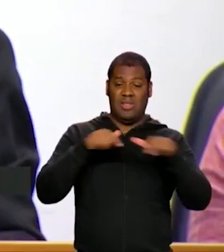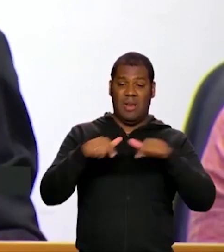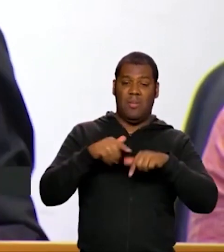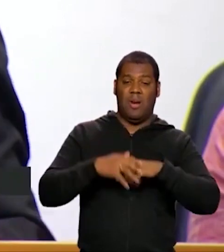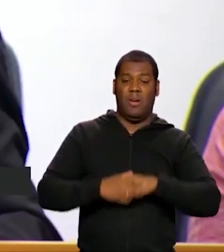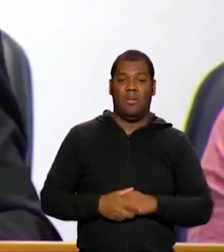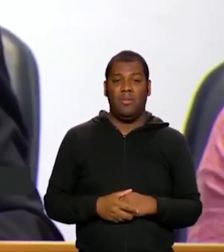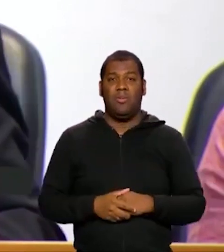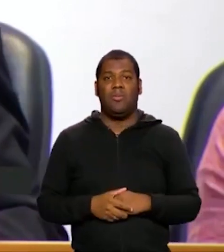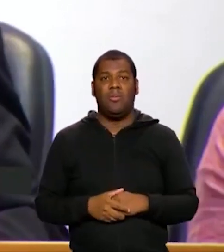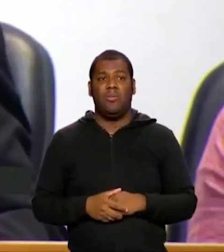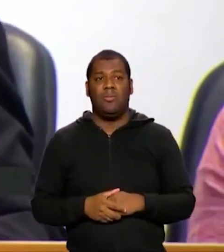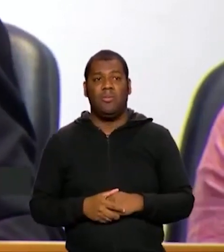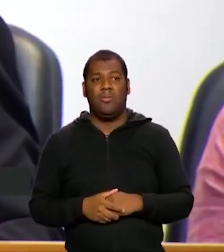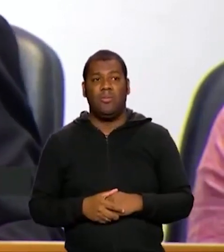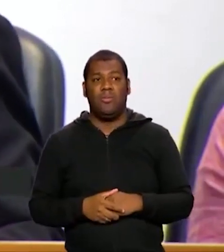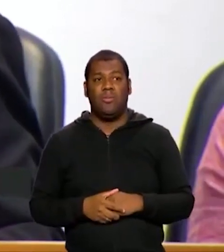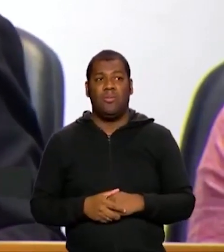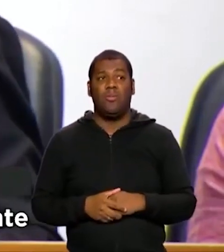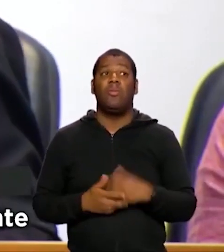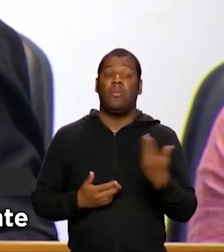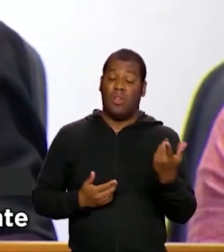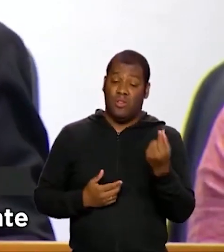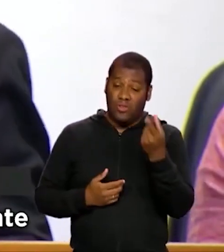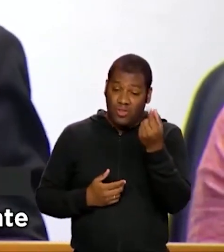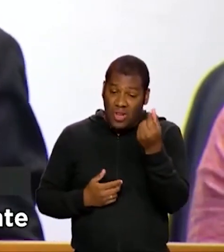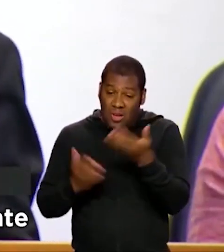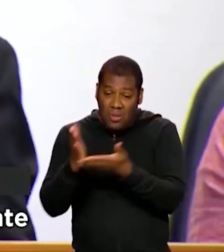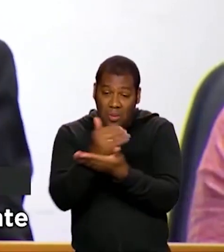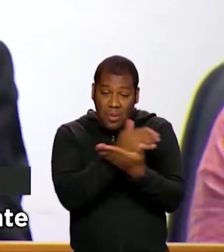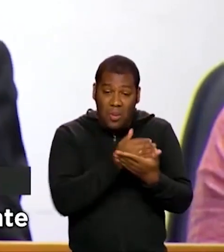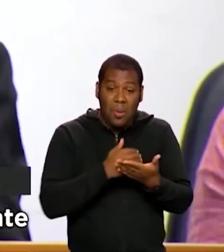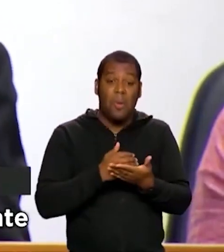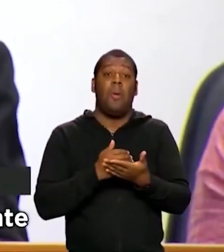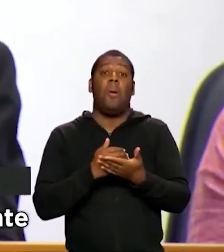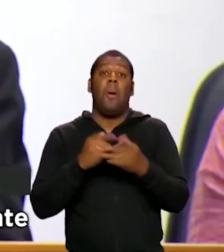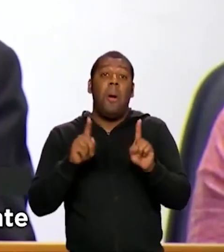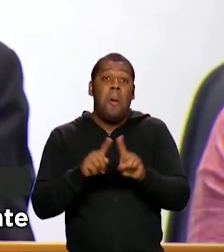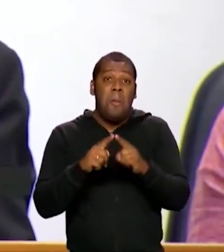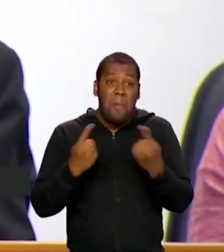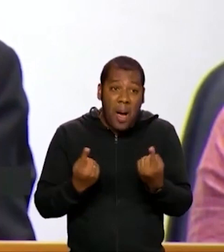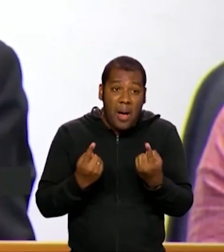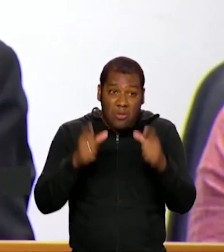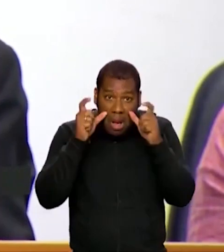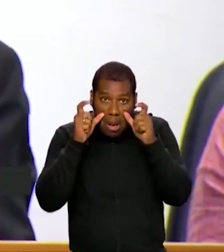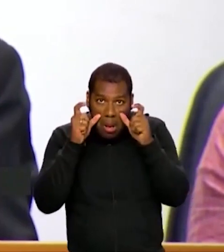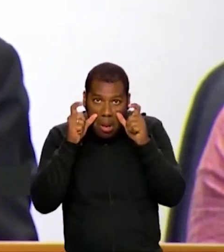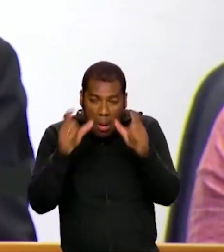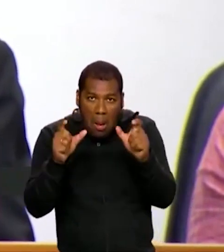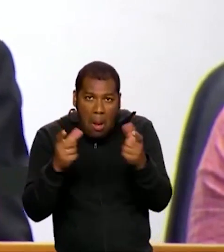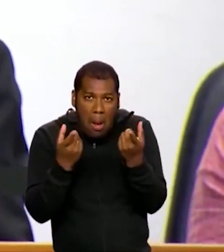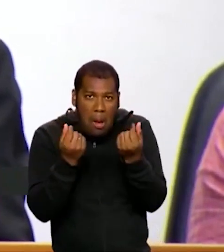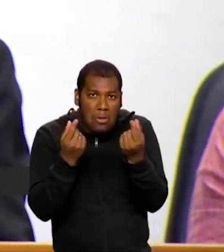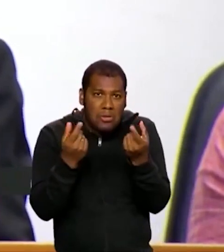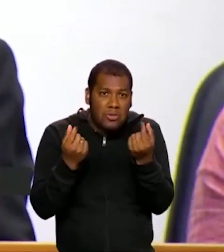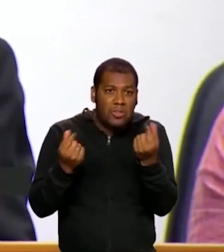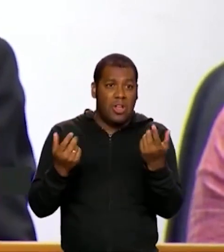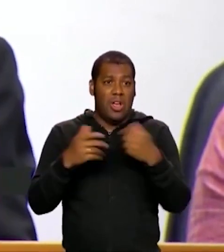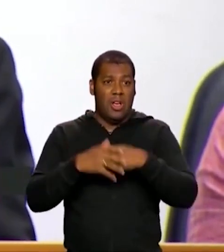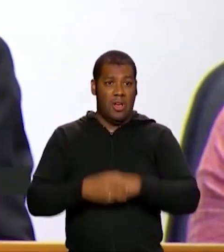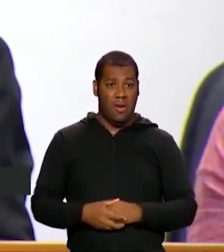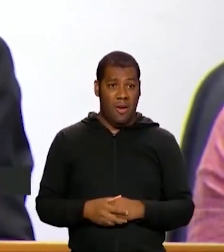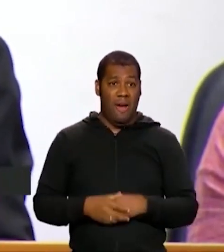proibido ter lucro mas não pode ser um lucro extravagante a tal ponto de representar